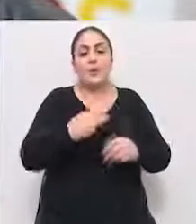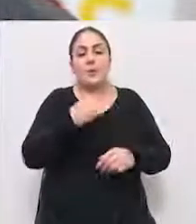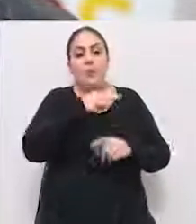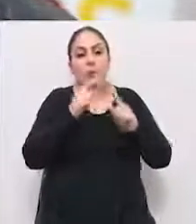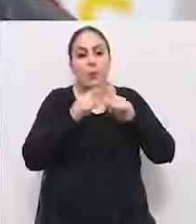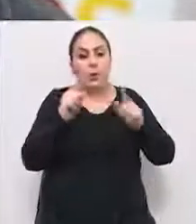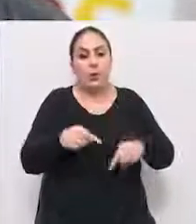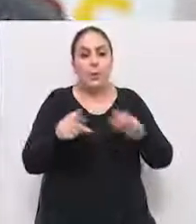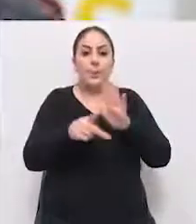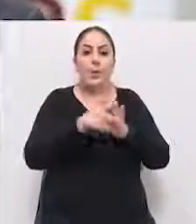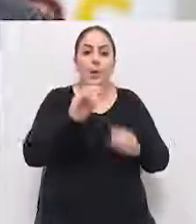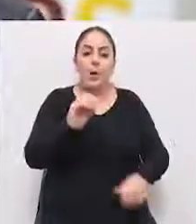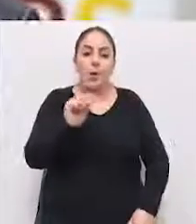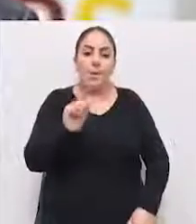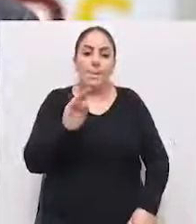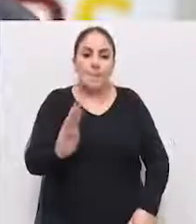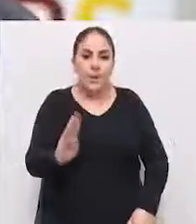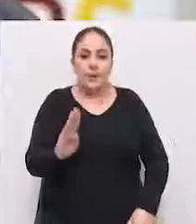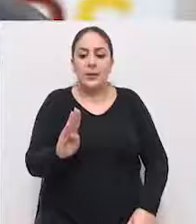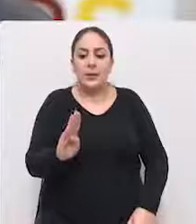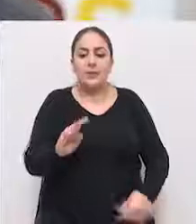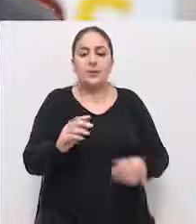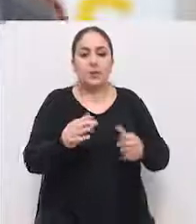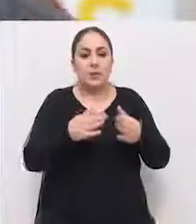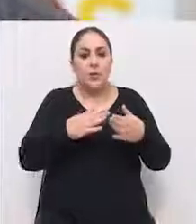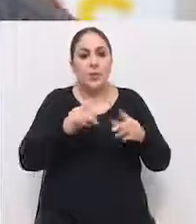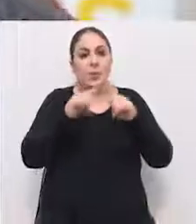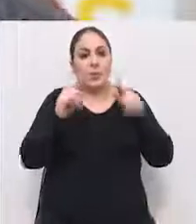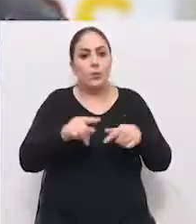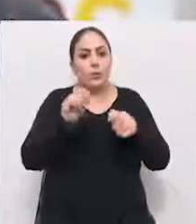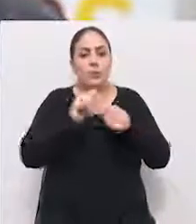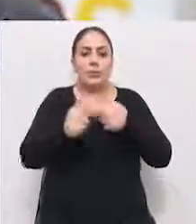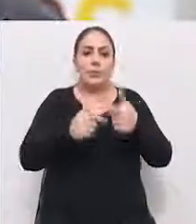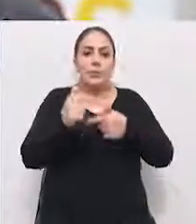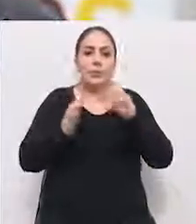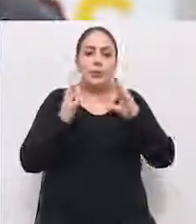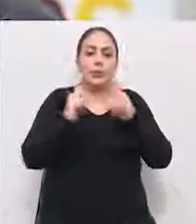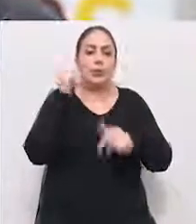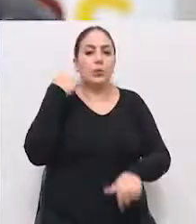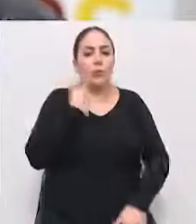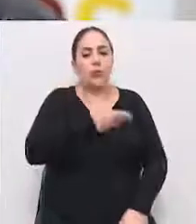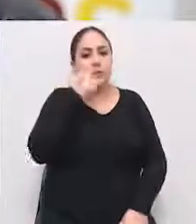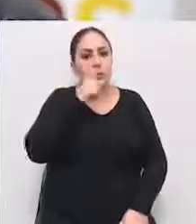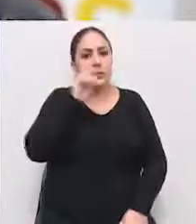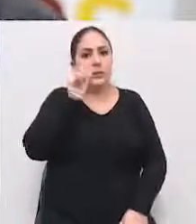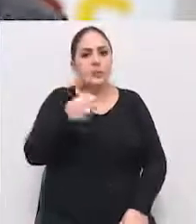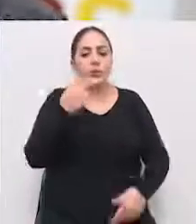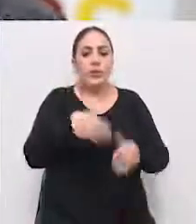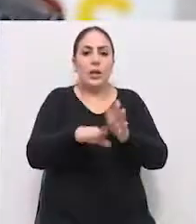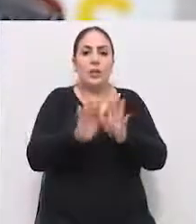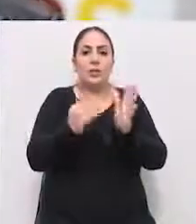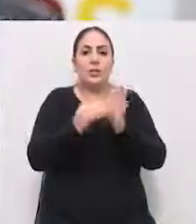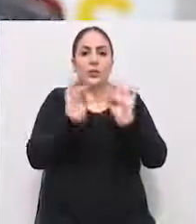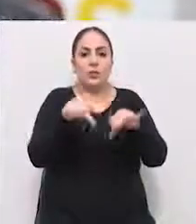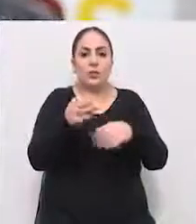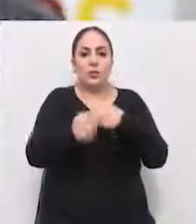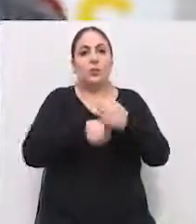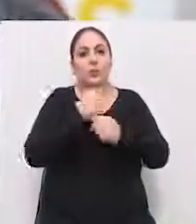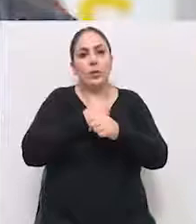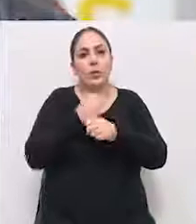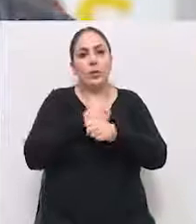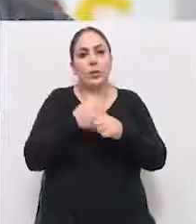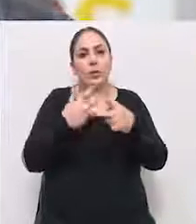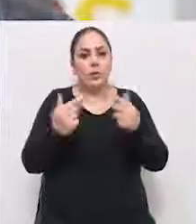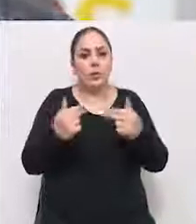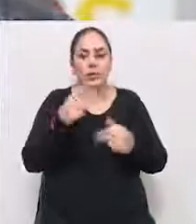Público, Poder Judiciário, a própria OAB, Defensoria Pública, com o trabalho de todos nós vamos também conseguir chegar até o final deste